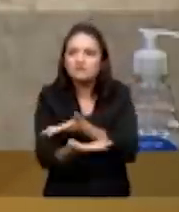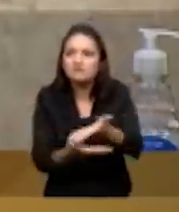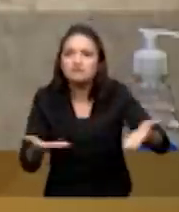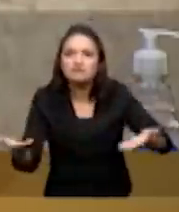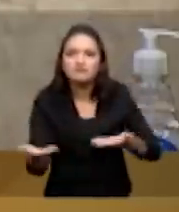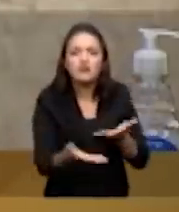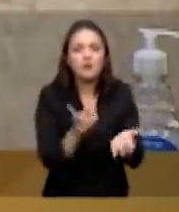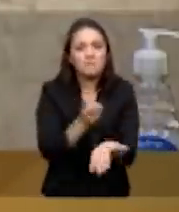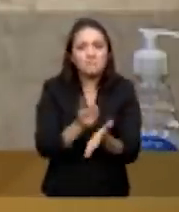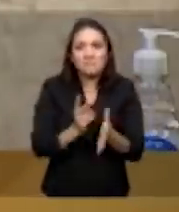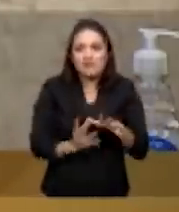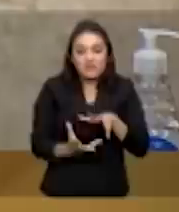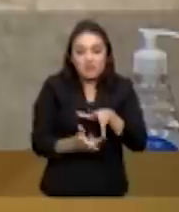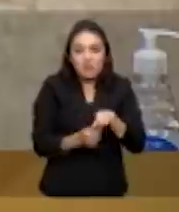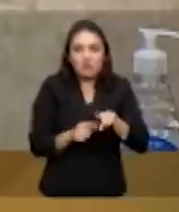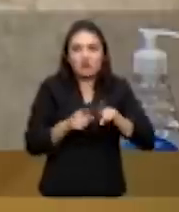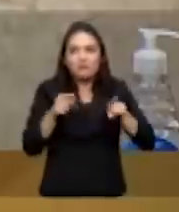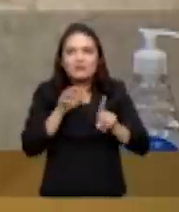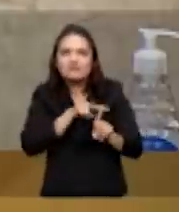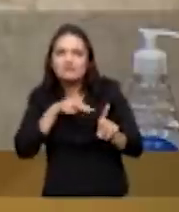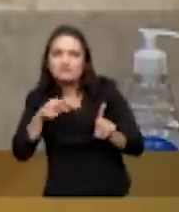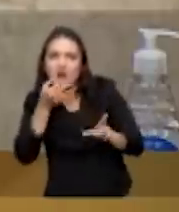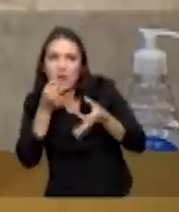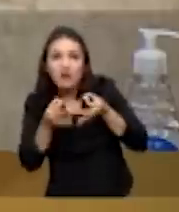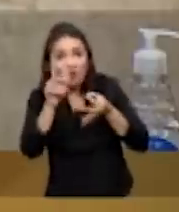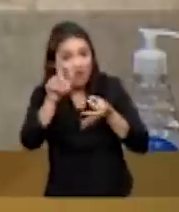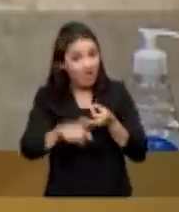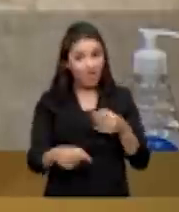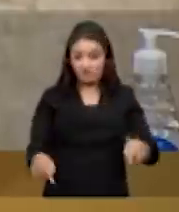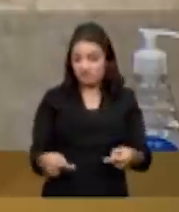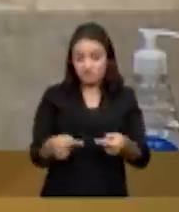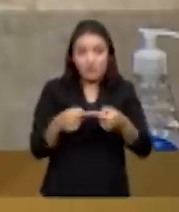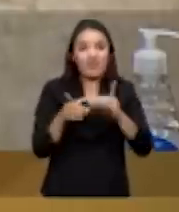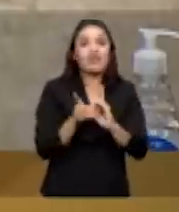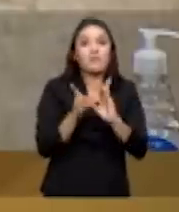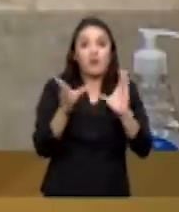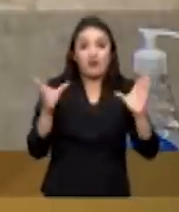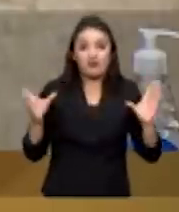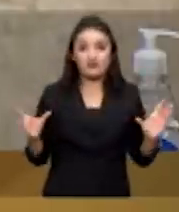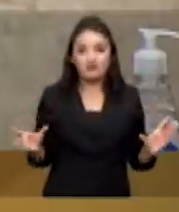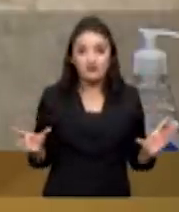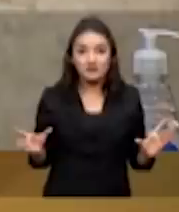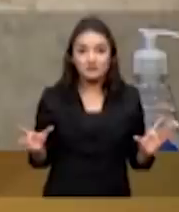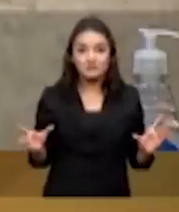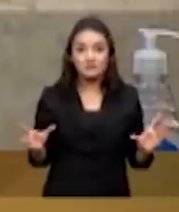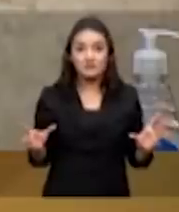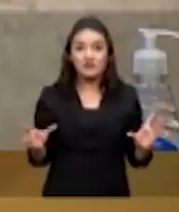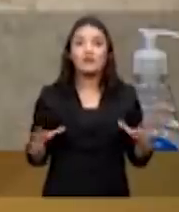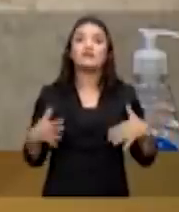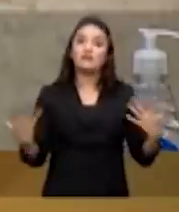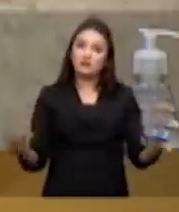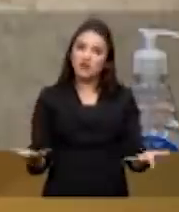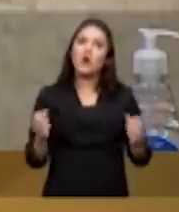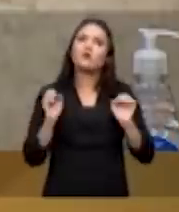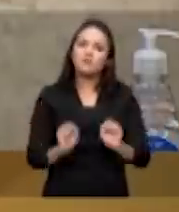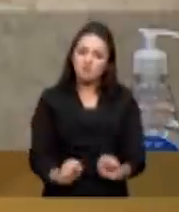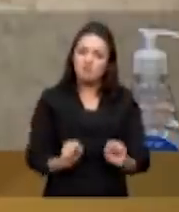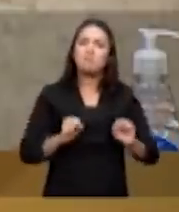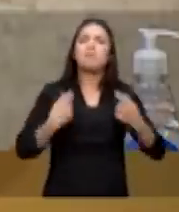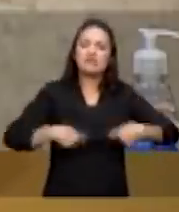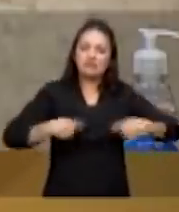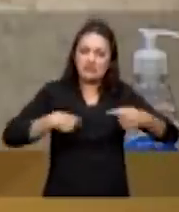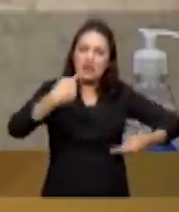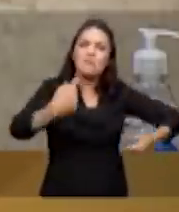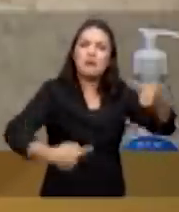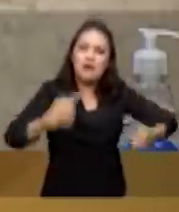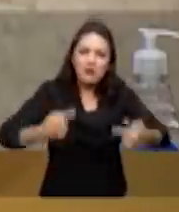mundo é pressuposto da democracia, que não sobrevive sem debates sobre o